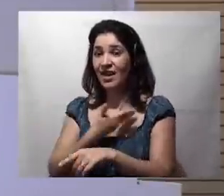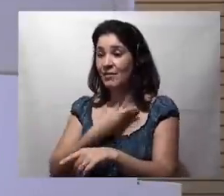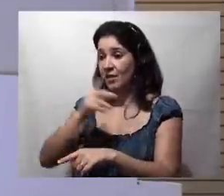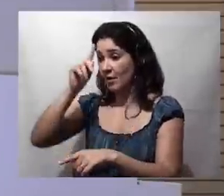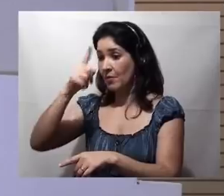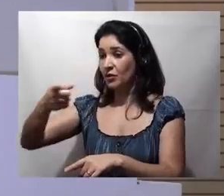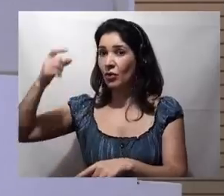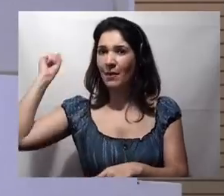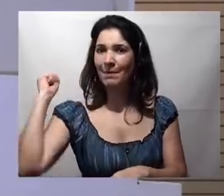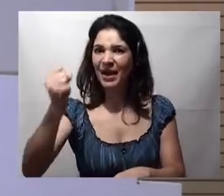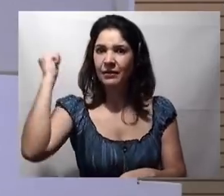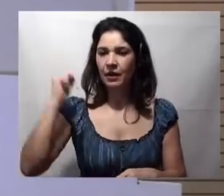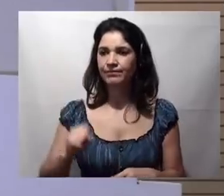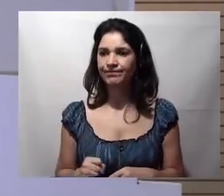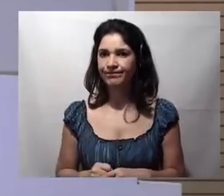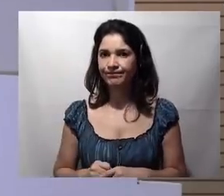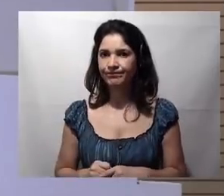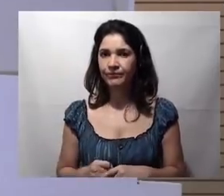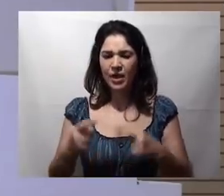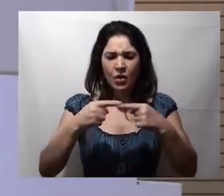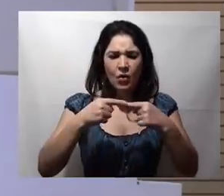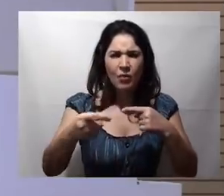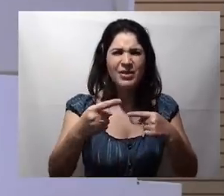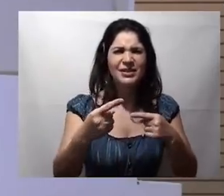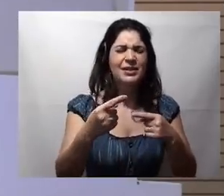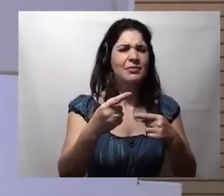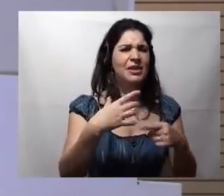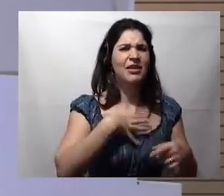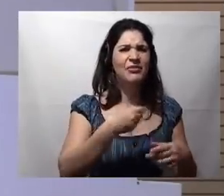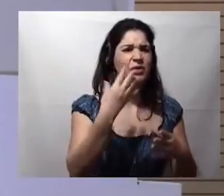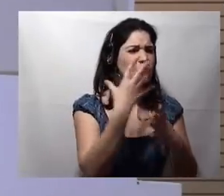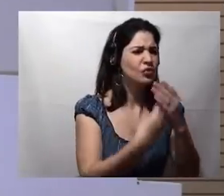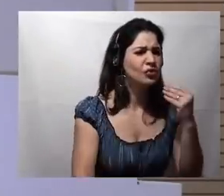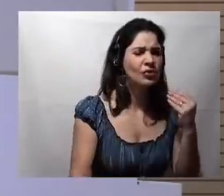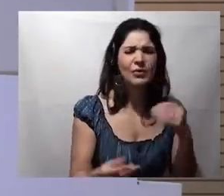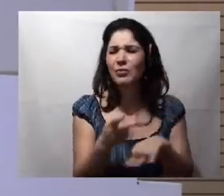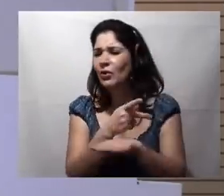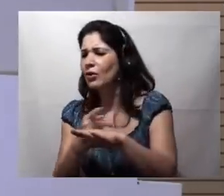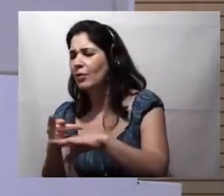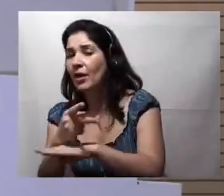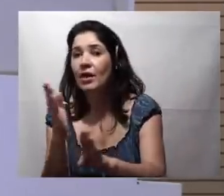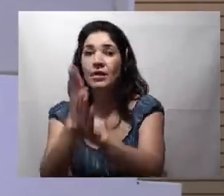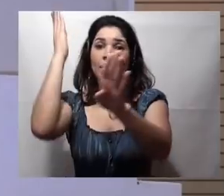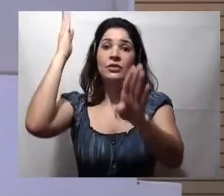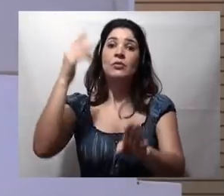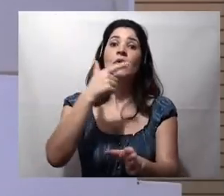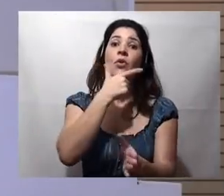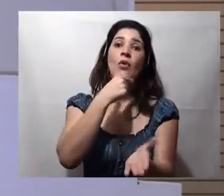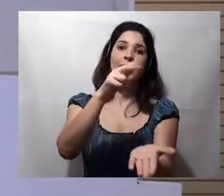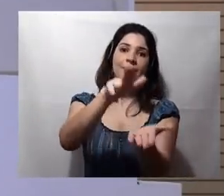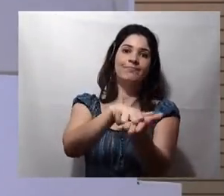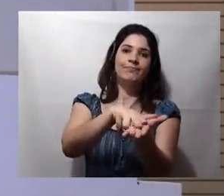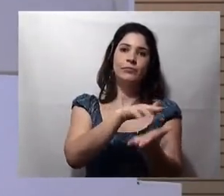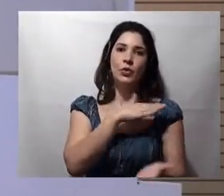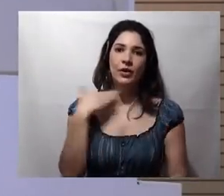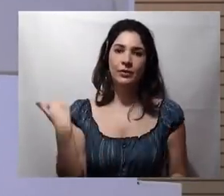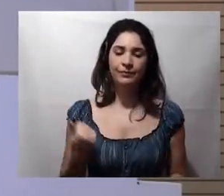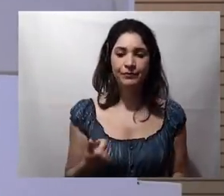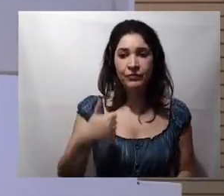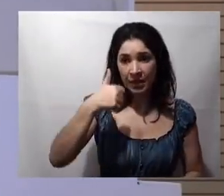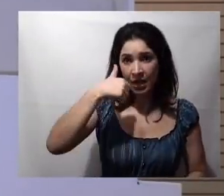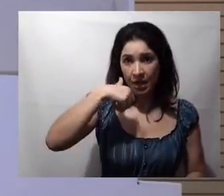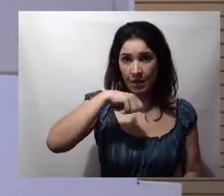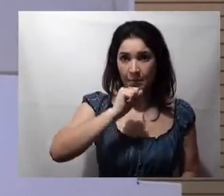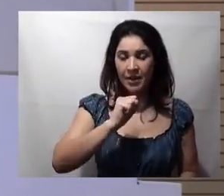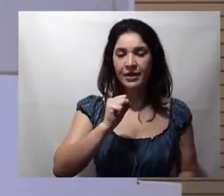logo em uma semana sem achar o rapaz achou o rapaz teve que enterrar caixão fechado a mãe